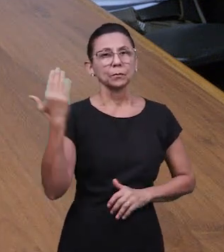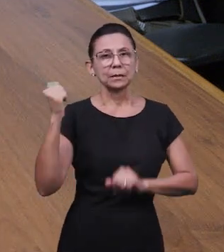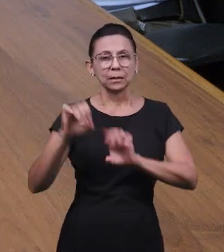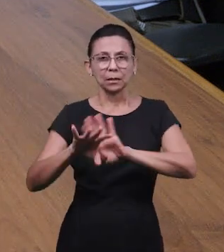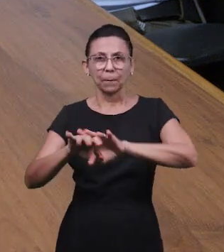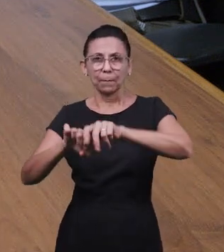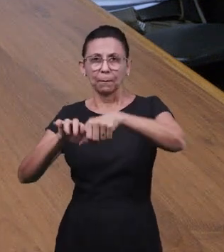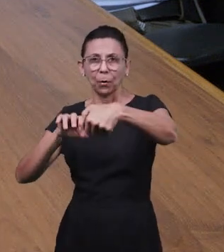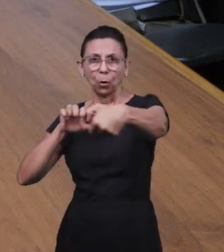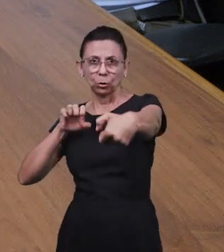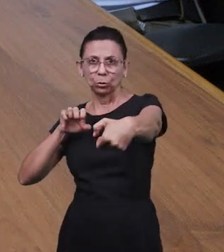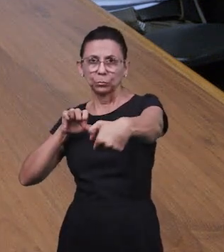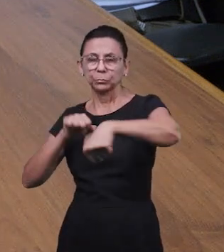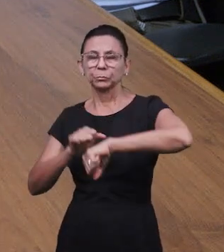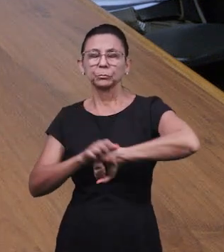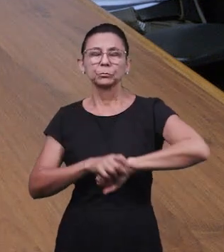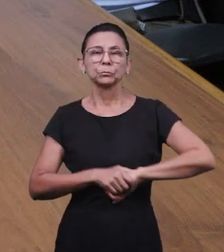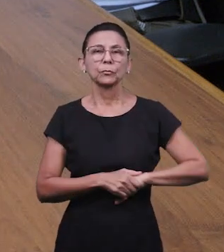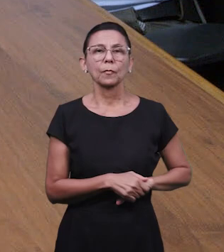está vivo. Isso é um mistério.